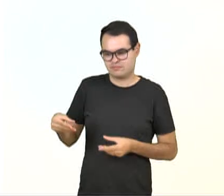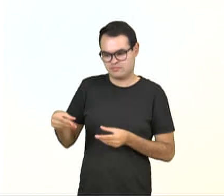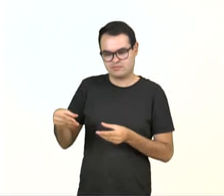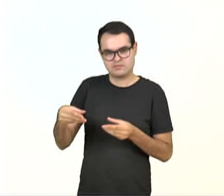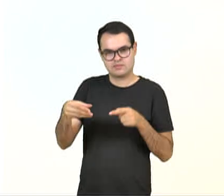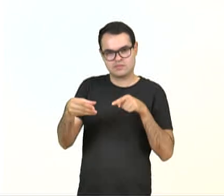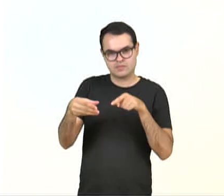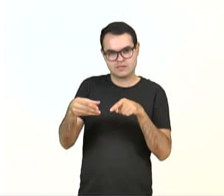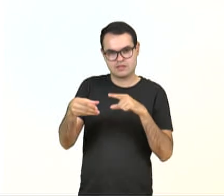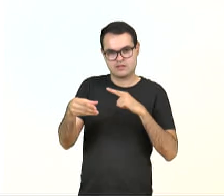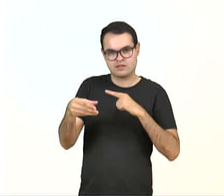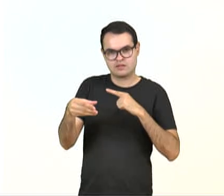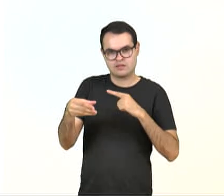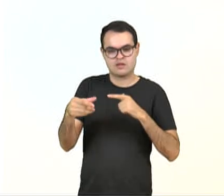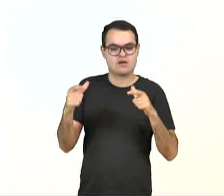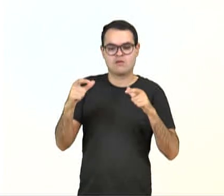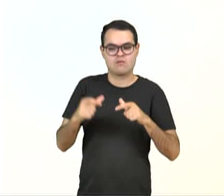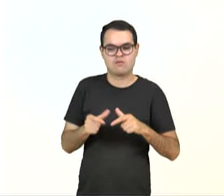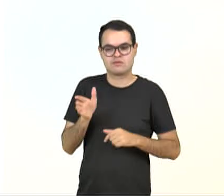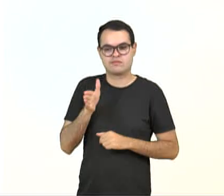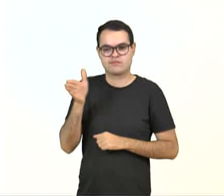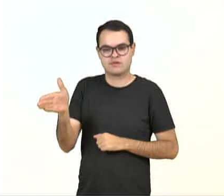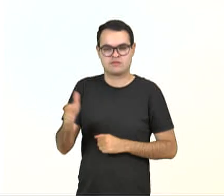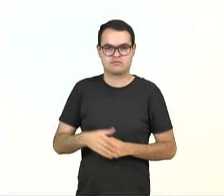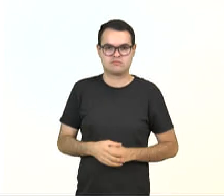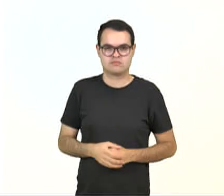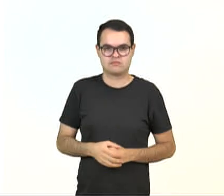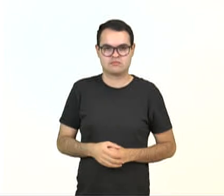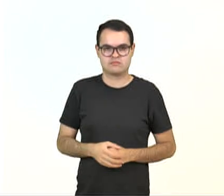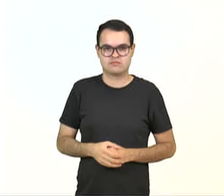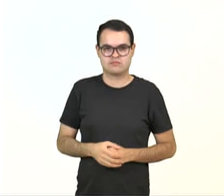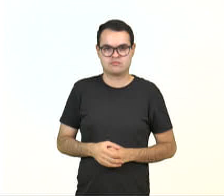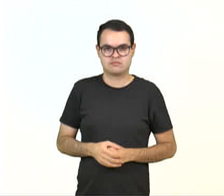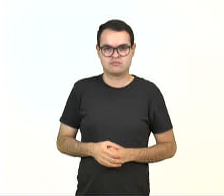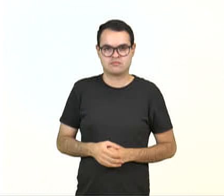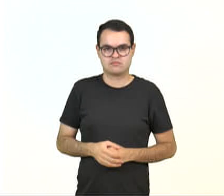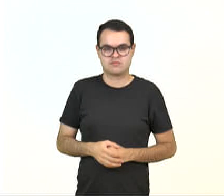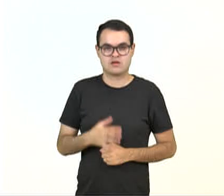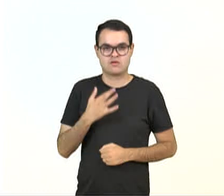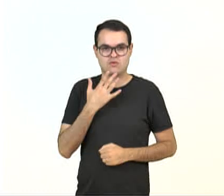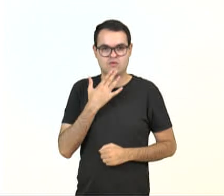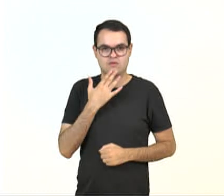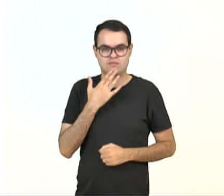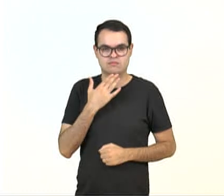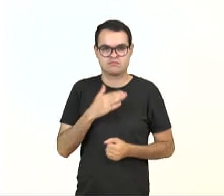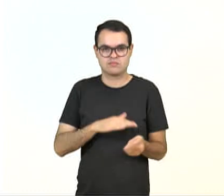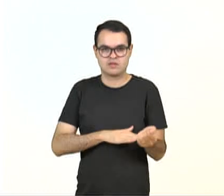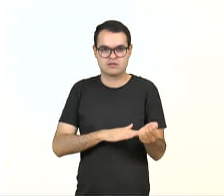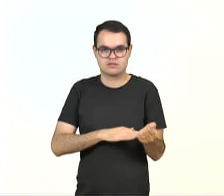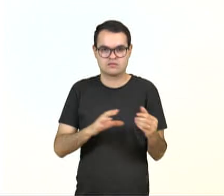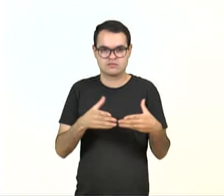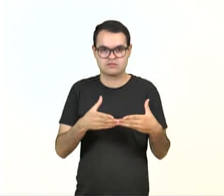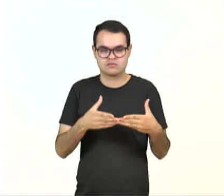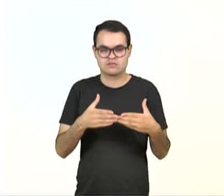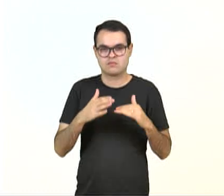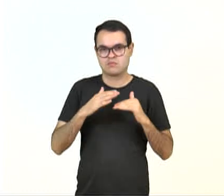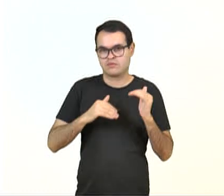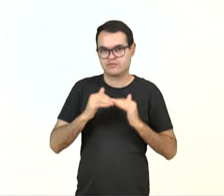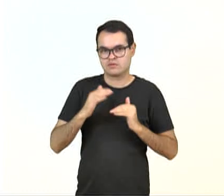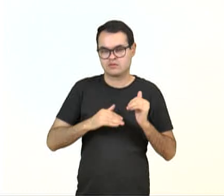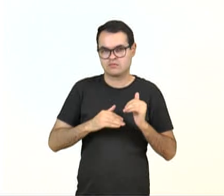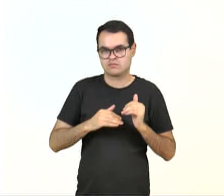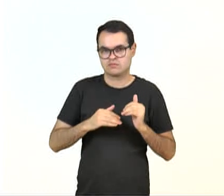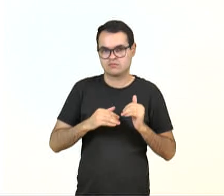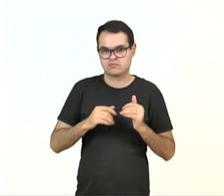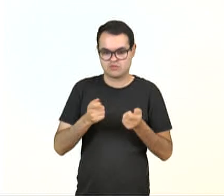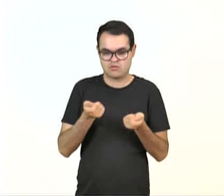estava escrito onde eles poderiam ir, a cor, a etnia, a profissão como